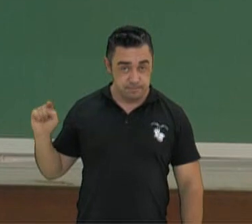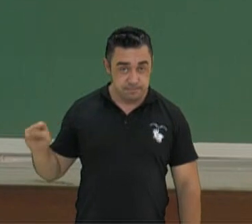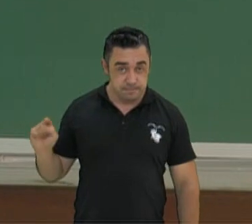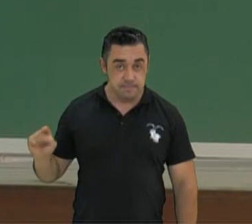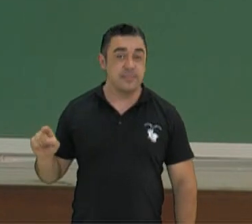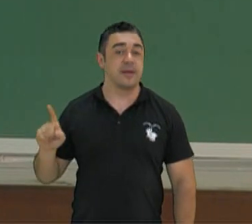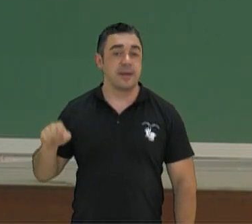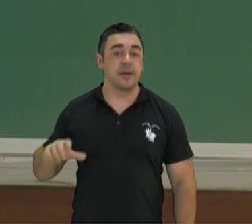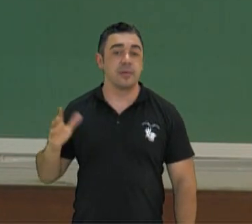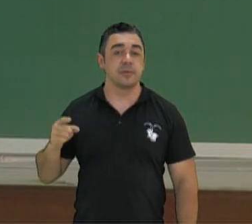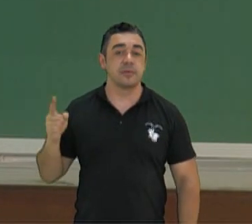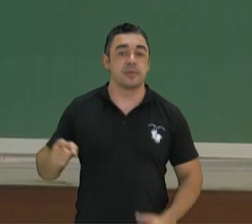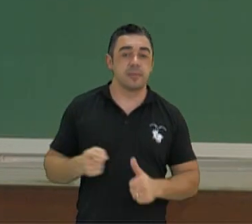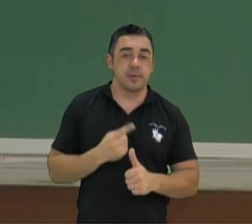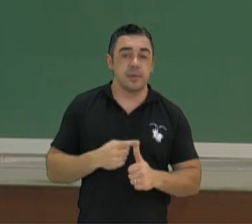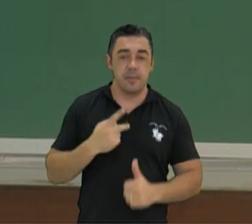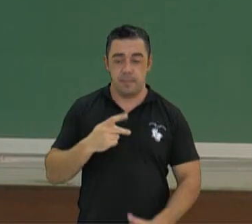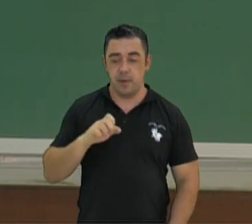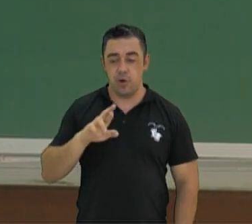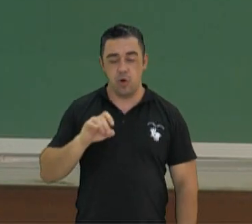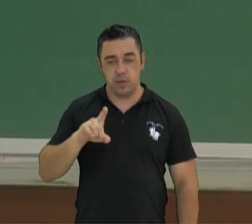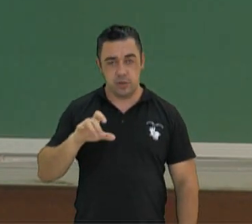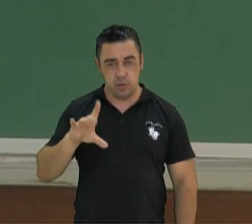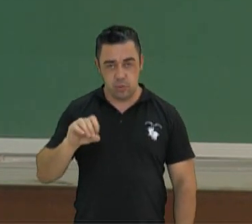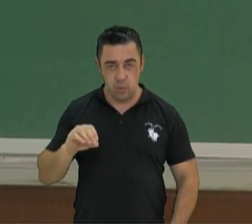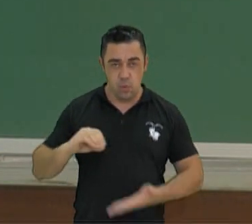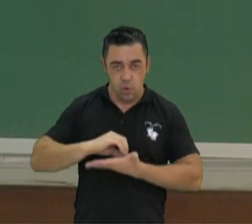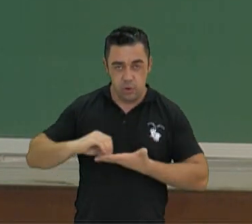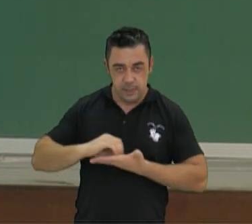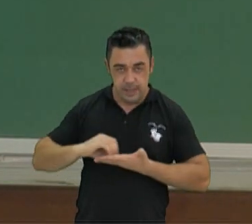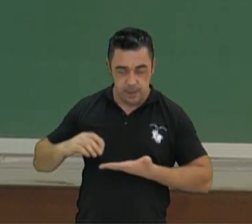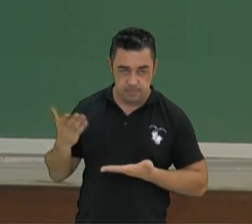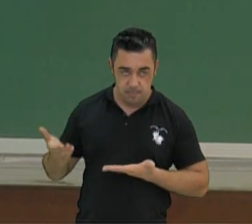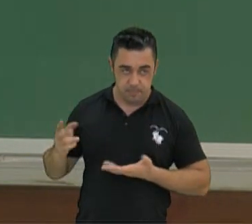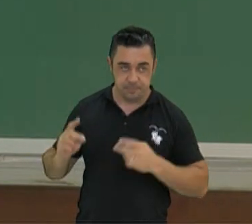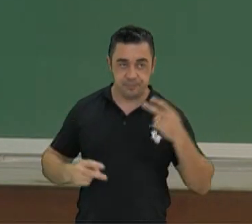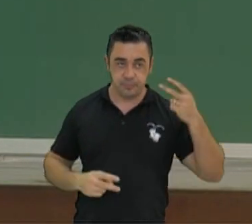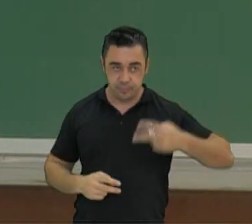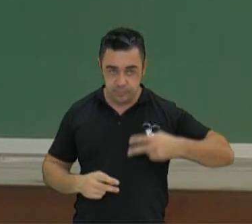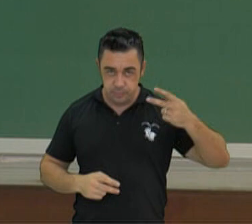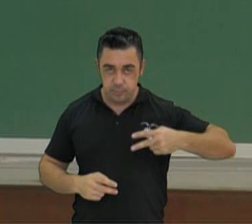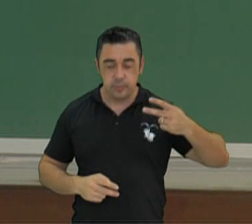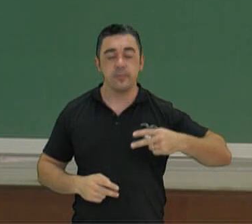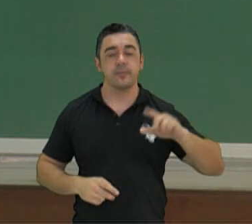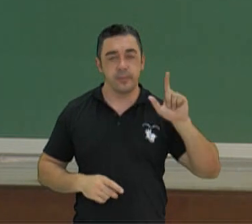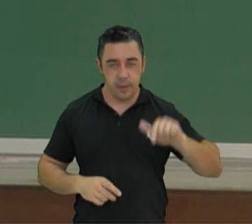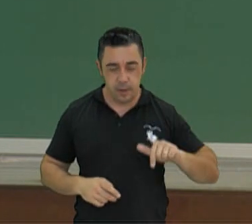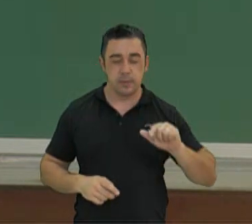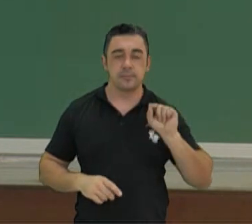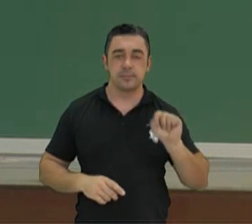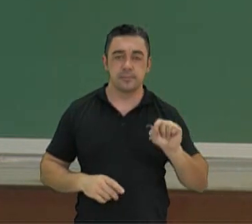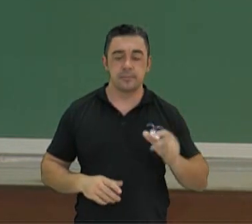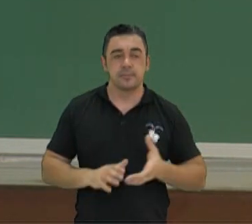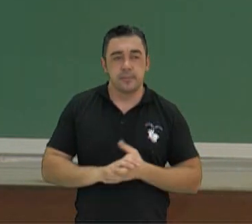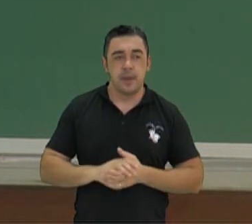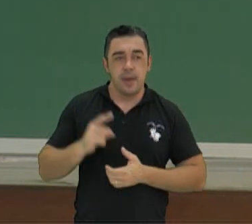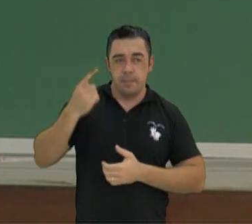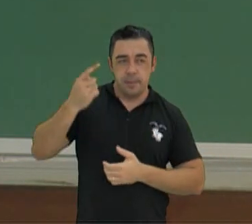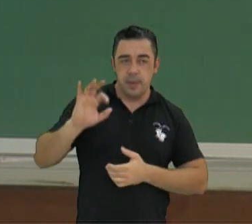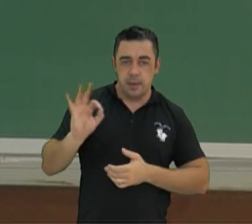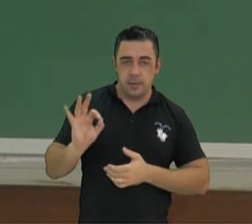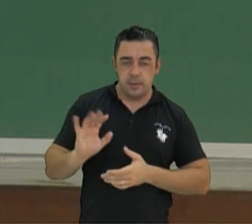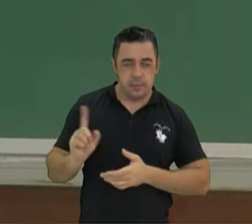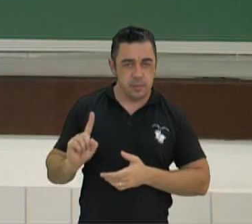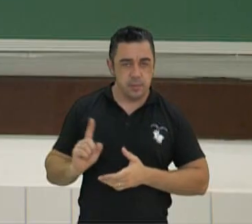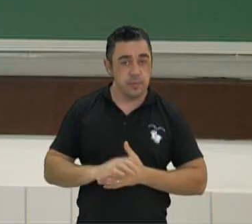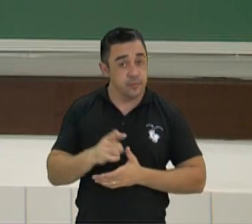reação aconteceu na presença de peróxido orgânico. Então, a segunda reação aconteceu na presença de peróxido e a primeira não.